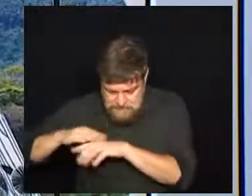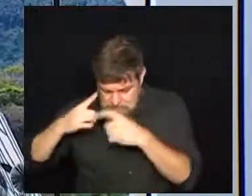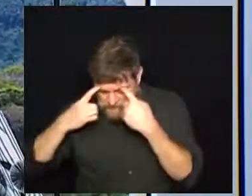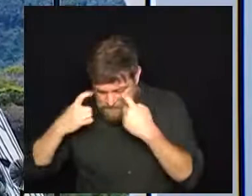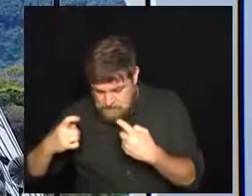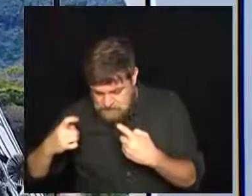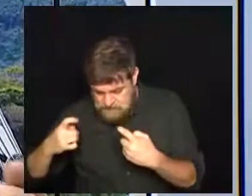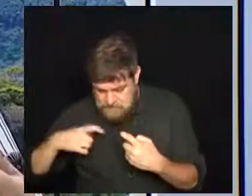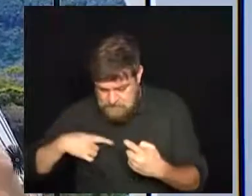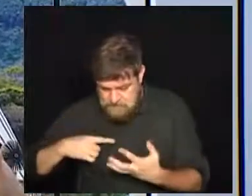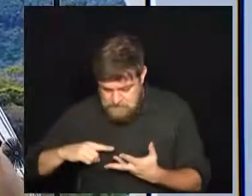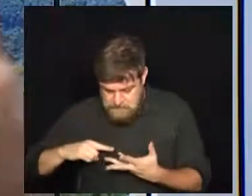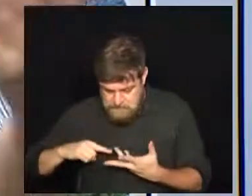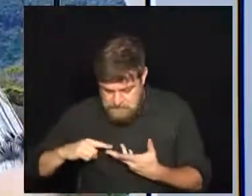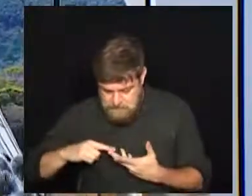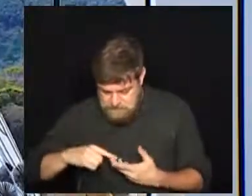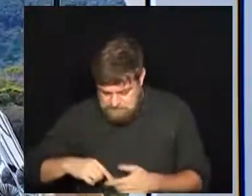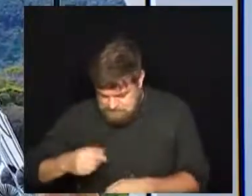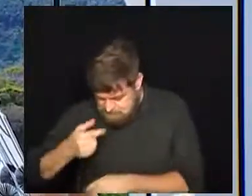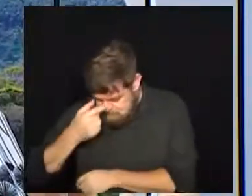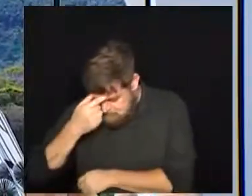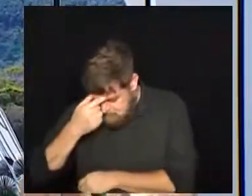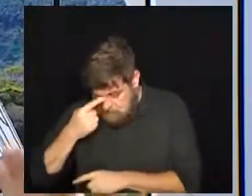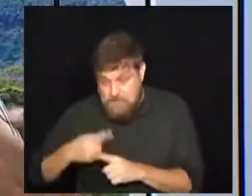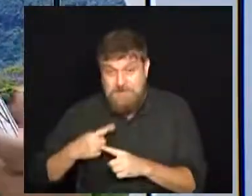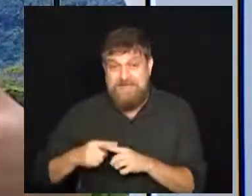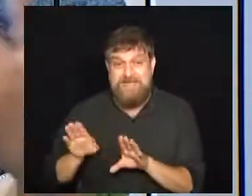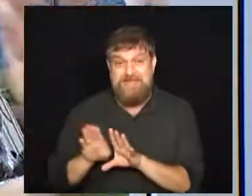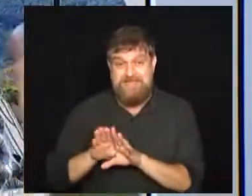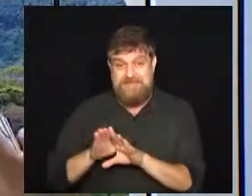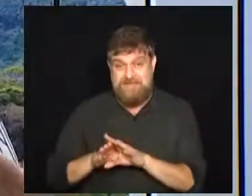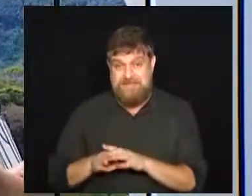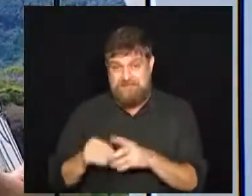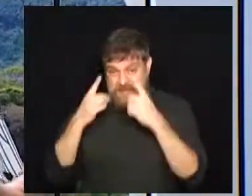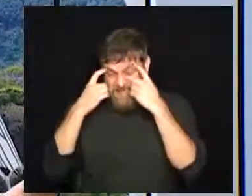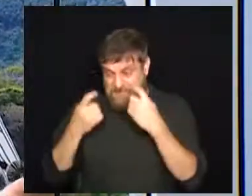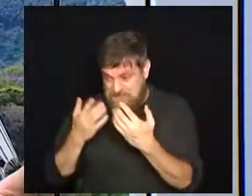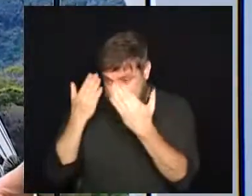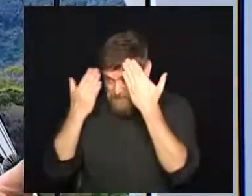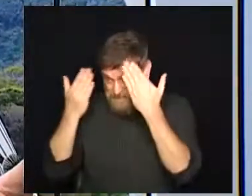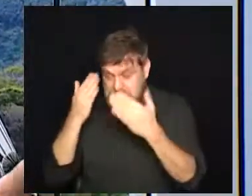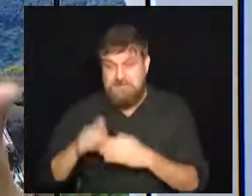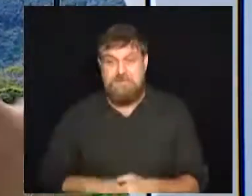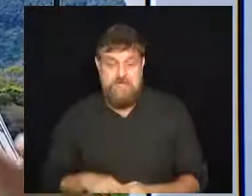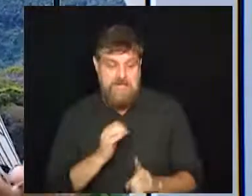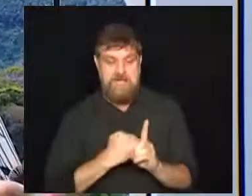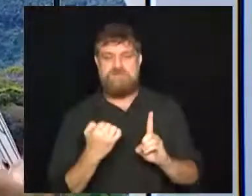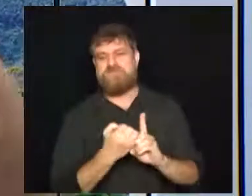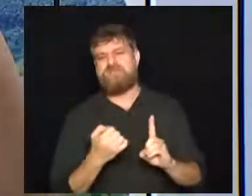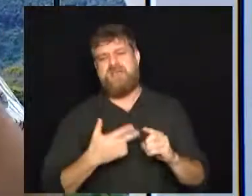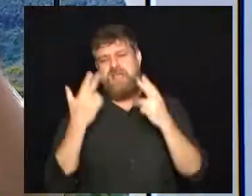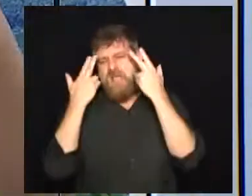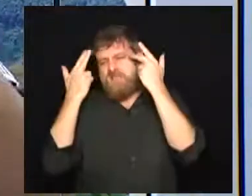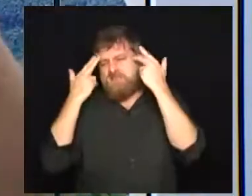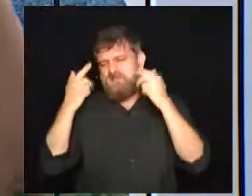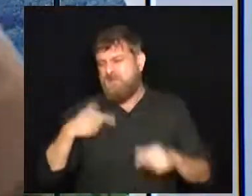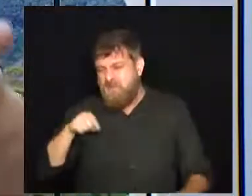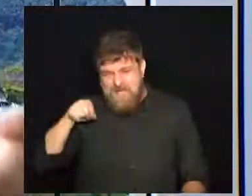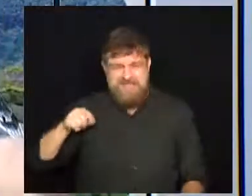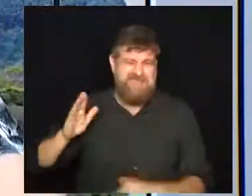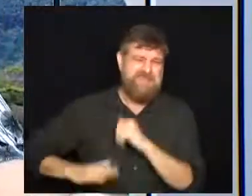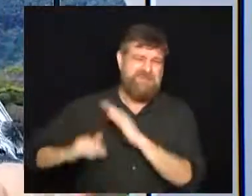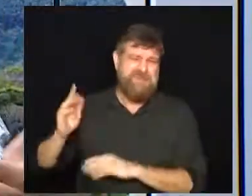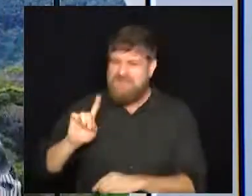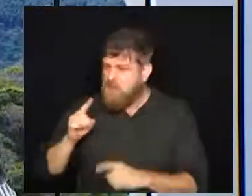mulher. Porque até mesmo a violência psicológica, às vezes o homem, por uma sociedade patriarcal, não tem noção de que ele está praticando uma